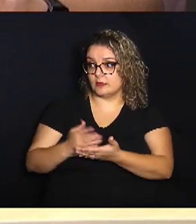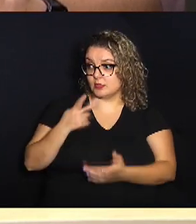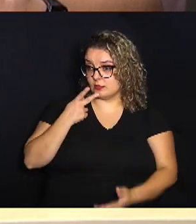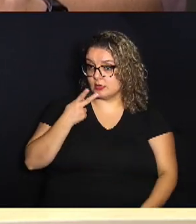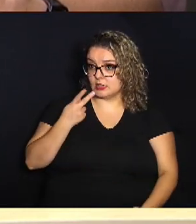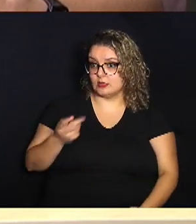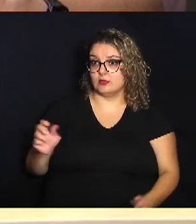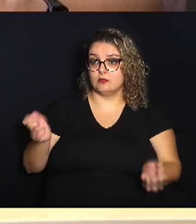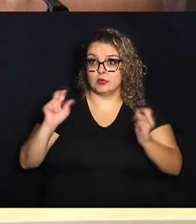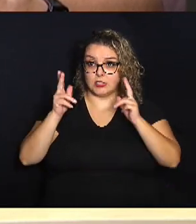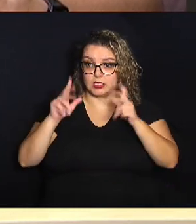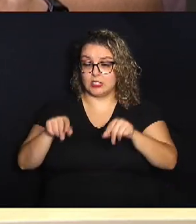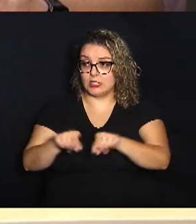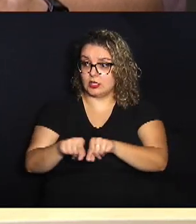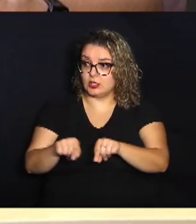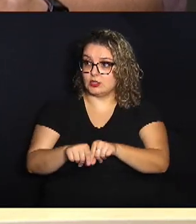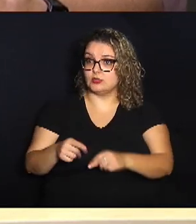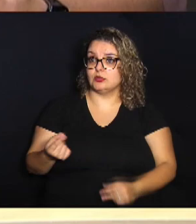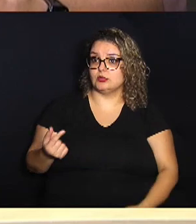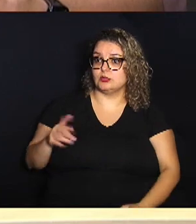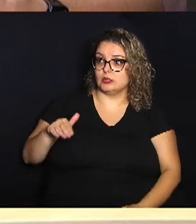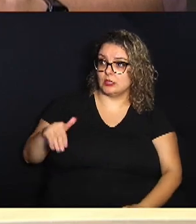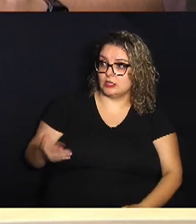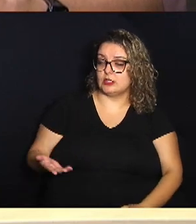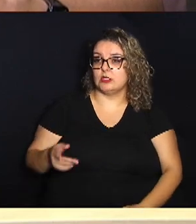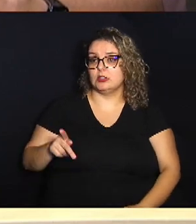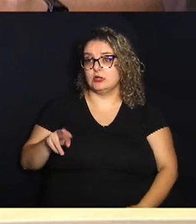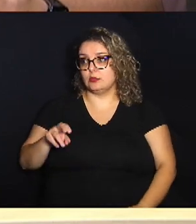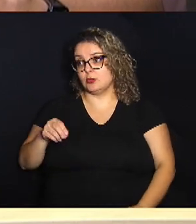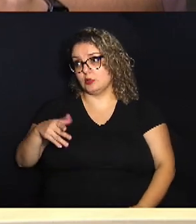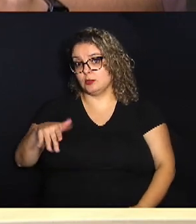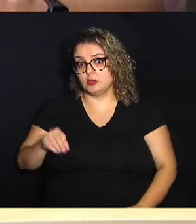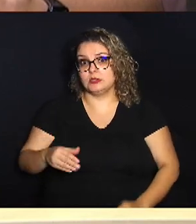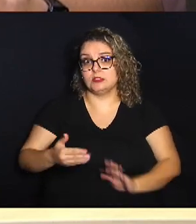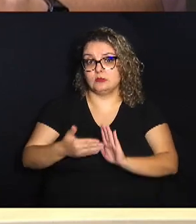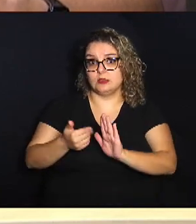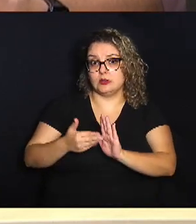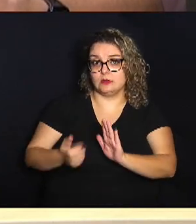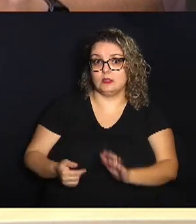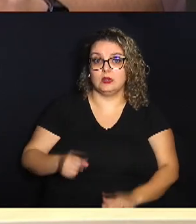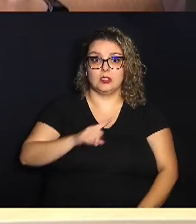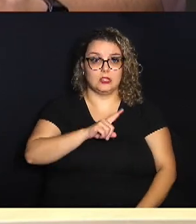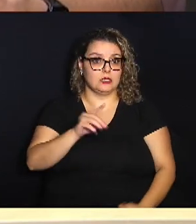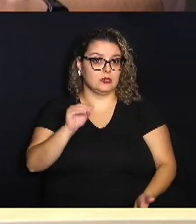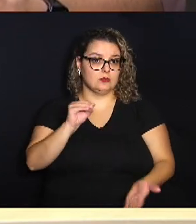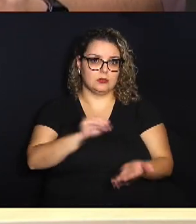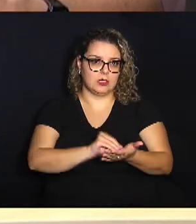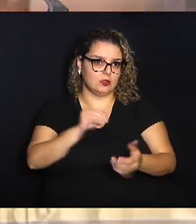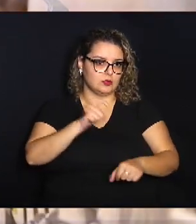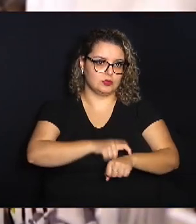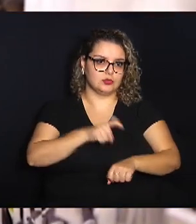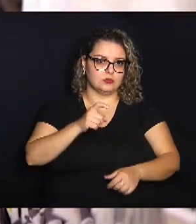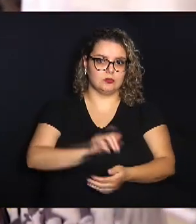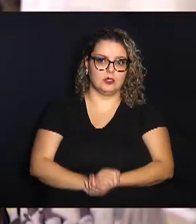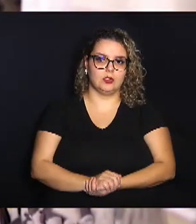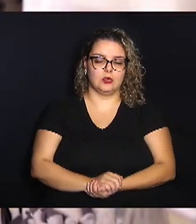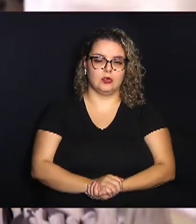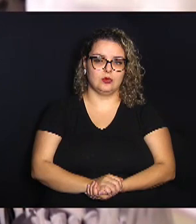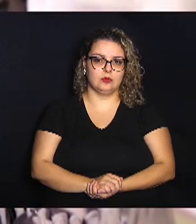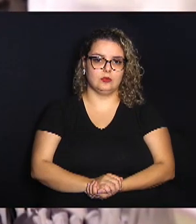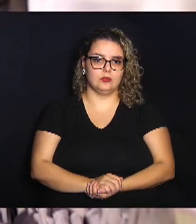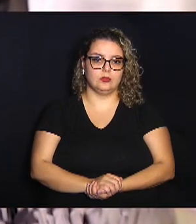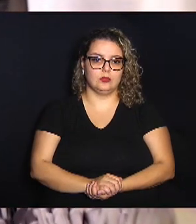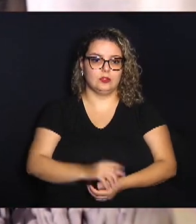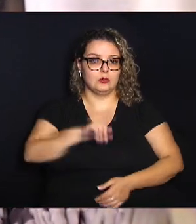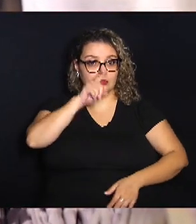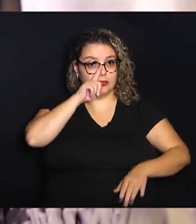atento às questões de descontos, das promoções também, né? Exatamente. Não deixar para a última hora, que daí então, tomar